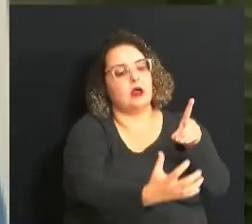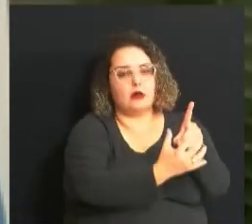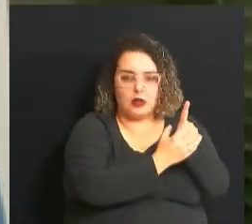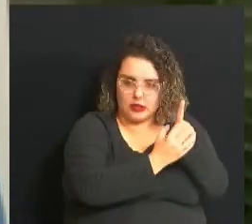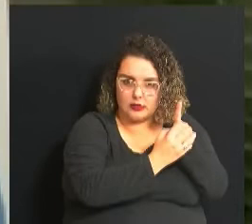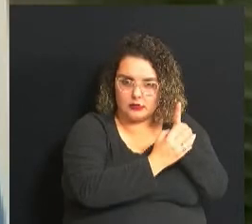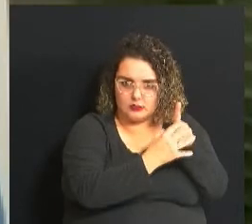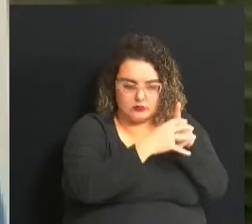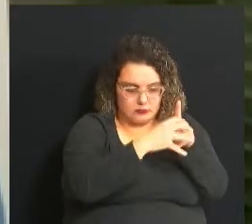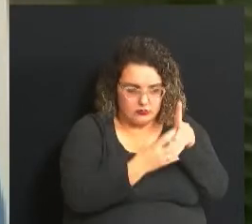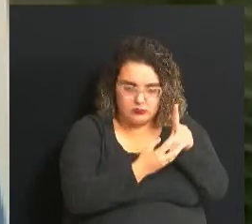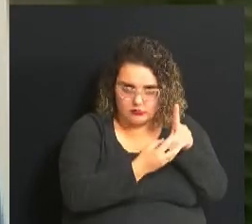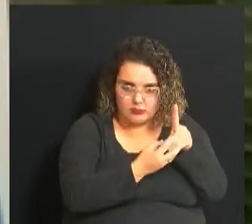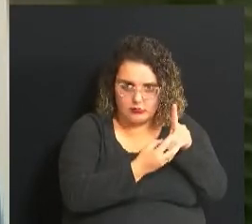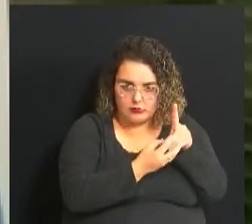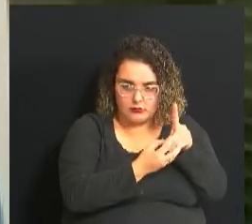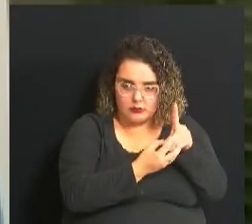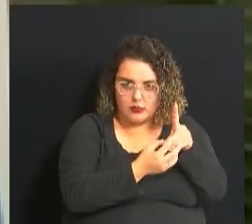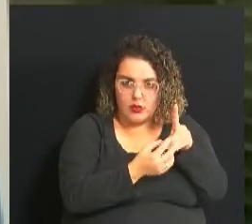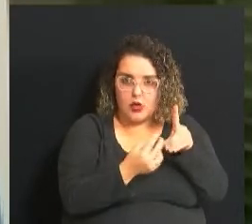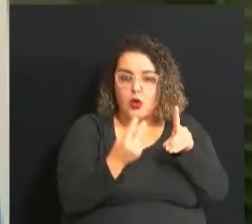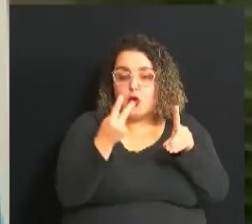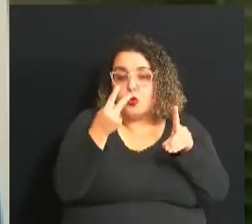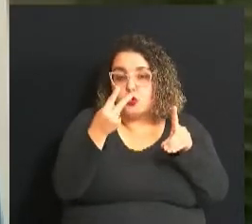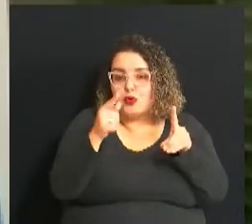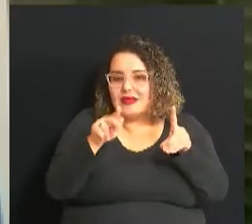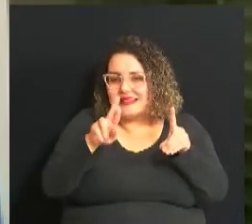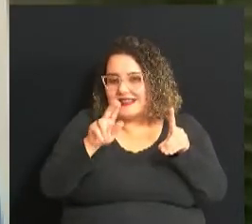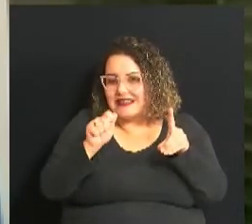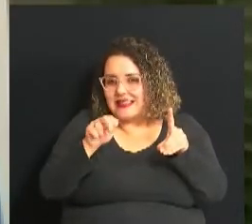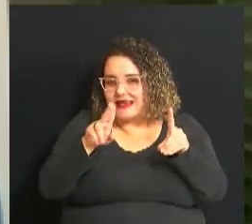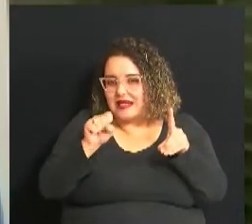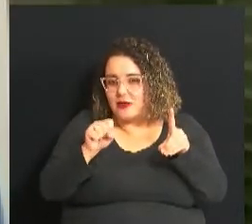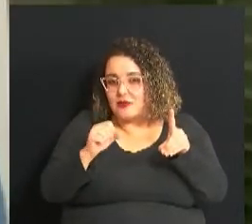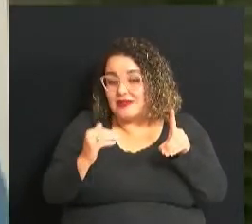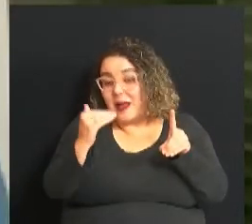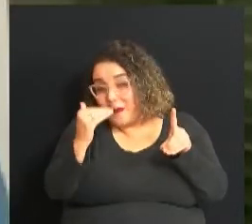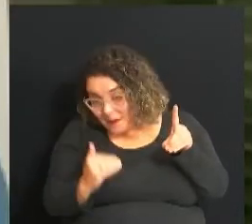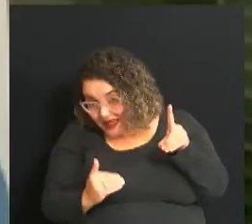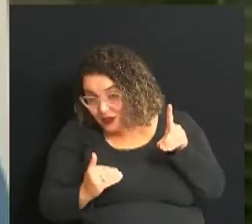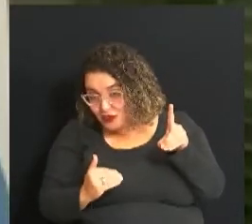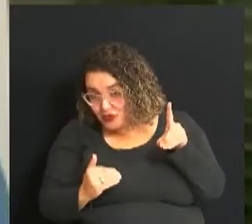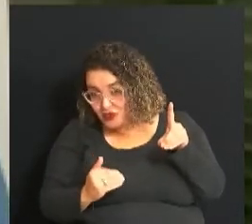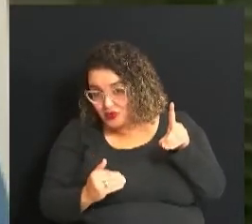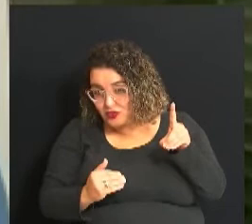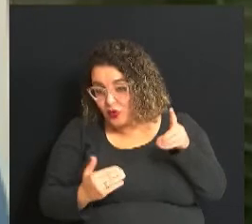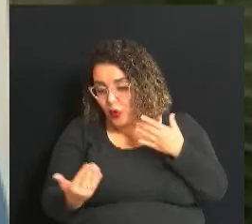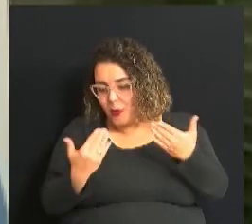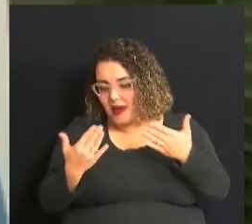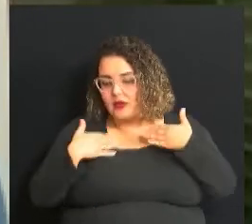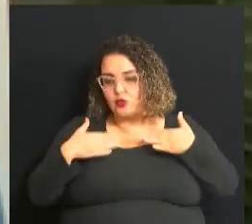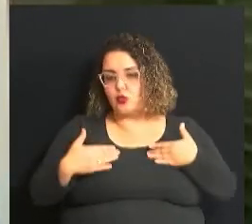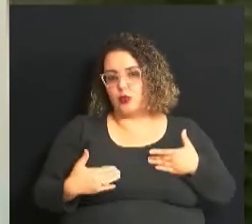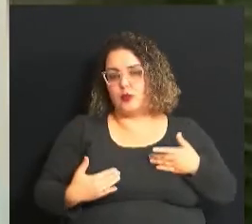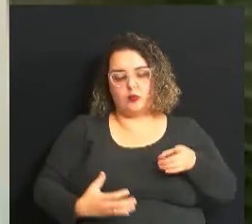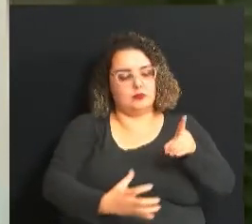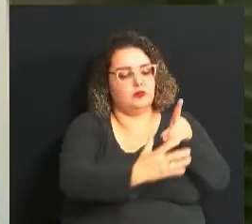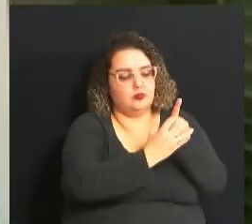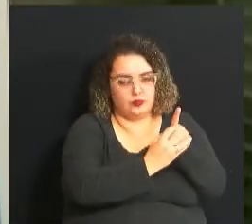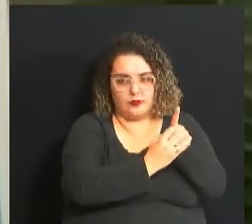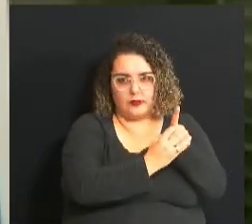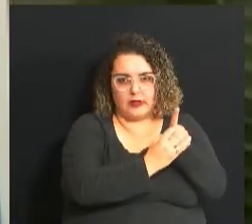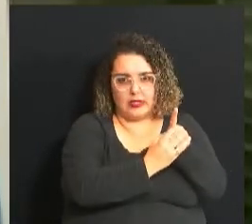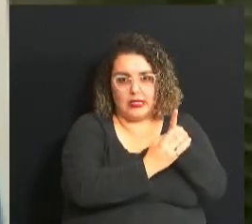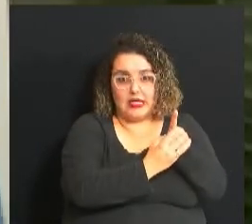para funcionar bem, de uns 2 graus a menos, mais ou menos, do que tem o corpo. Se o testículo estivesse dentro do